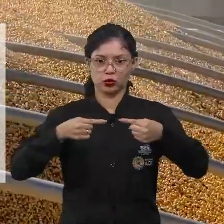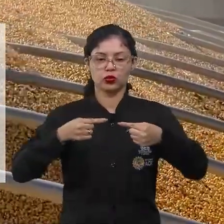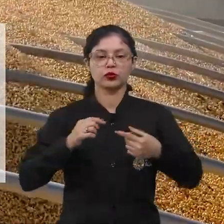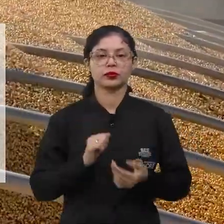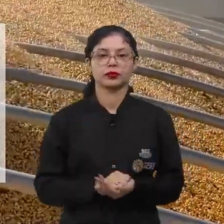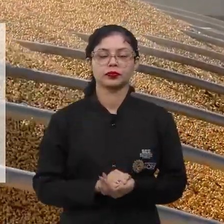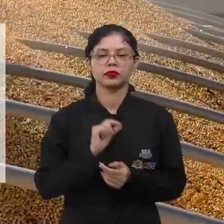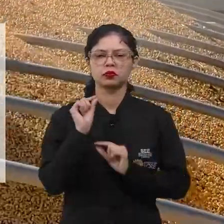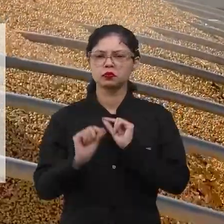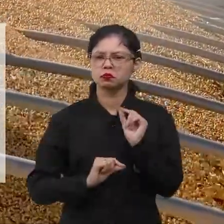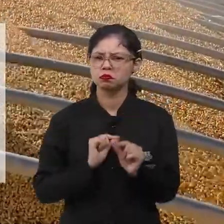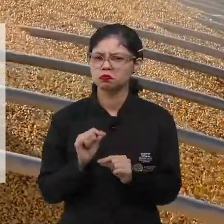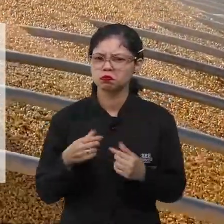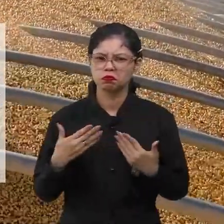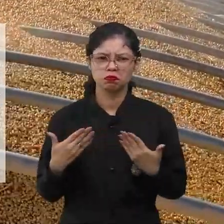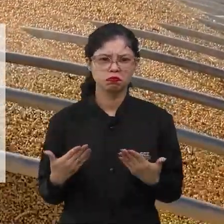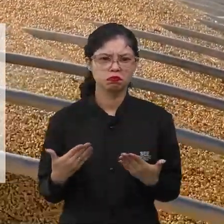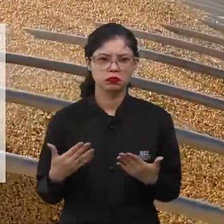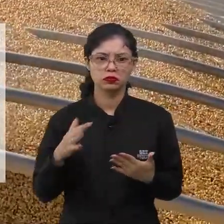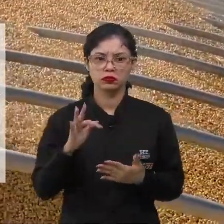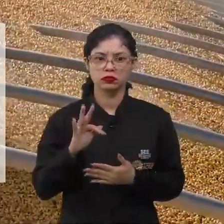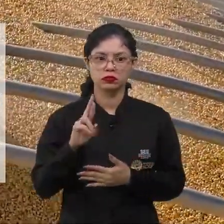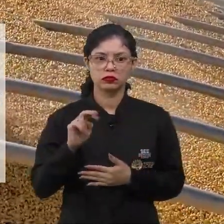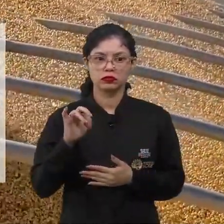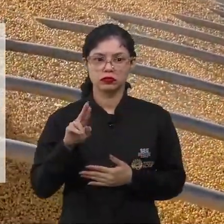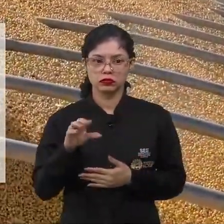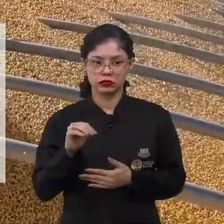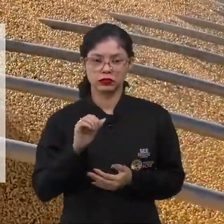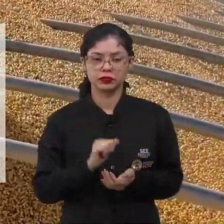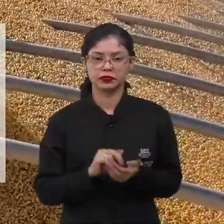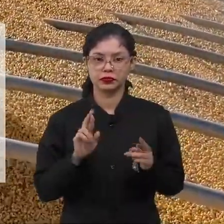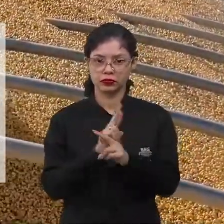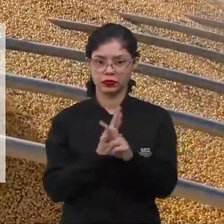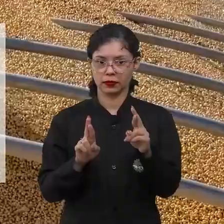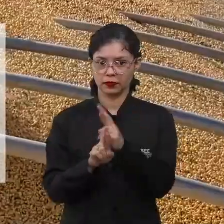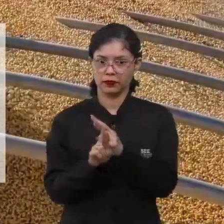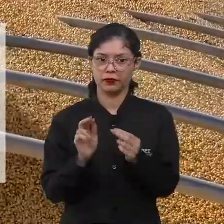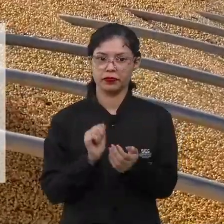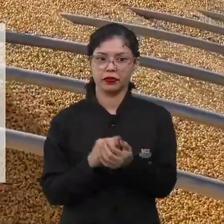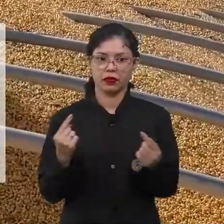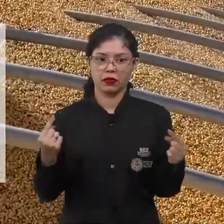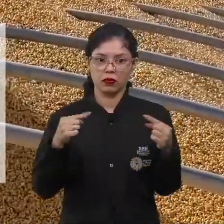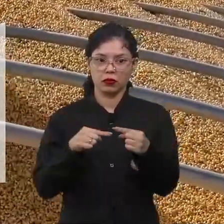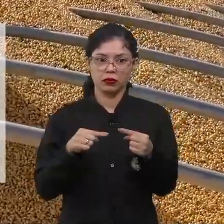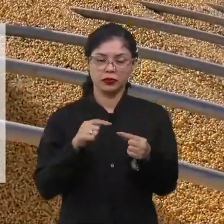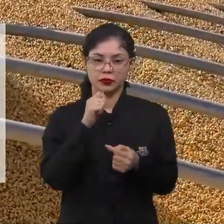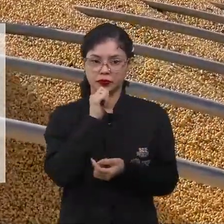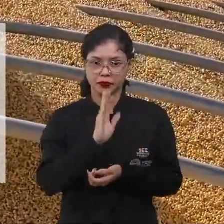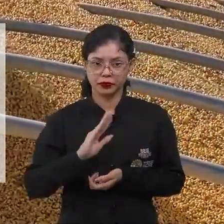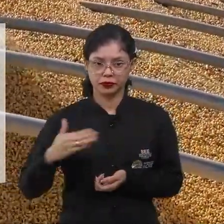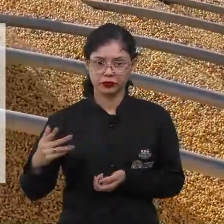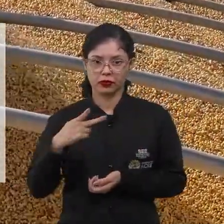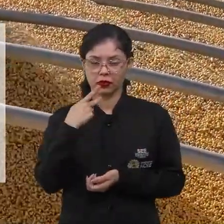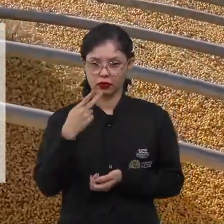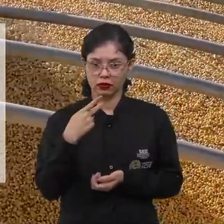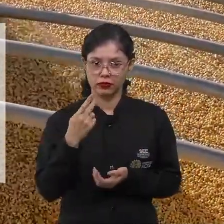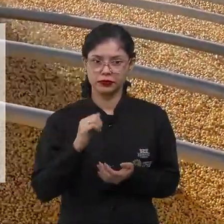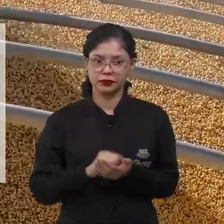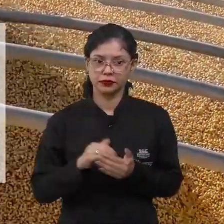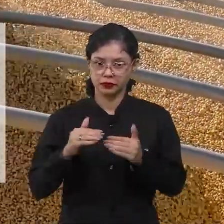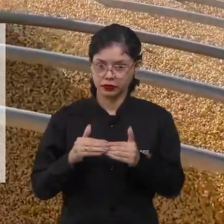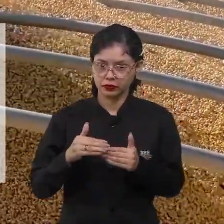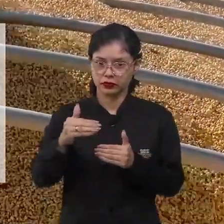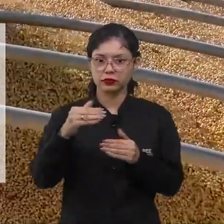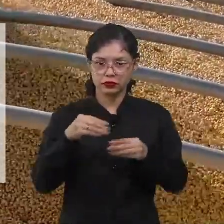territoriais. Mas o que é essa questão do fomento agrícola relacionada às disputas territoriais? É quando falamos da corrida